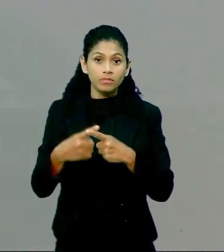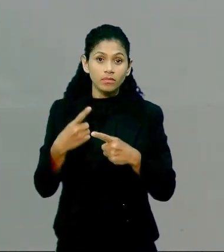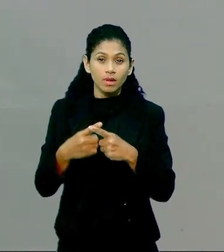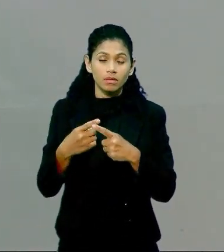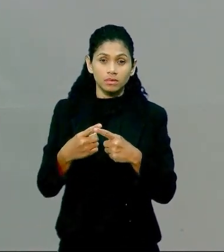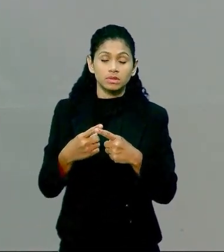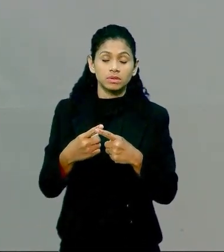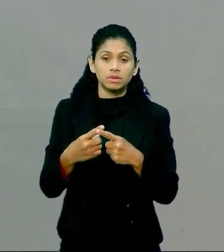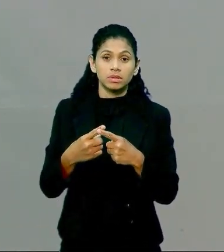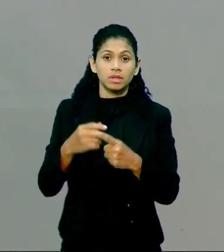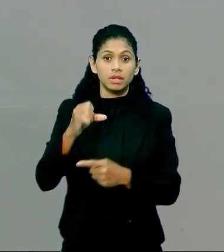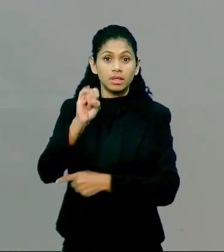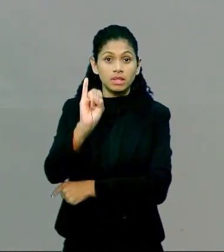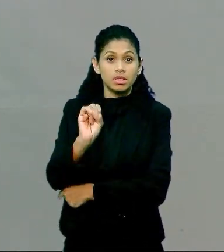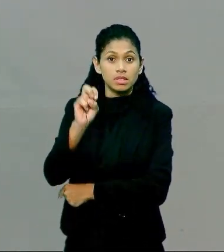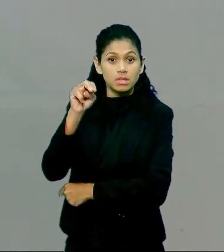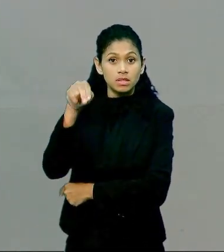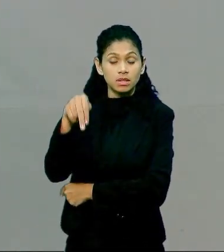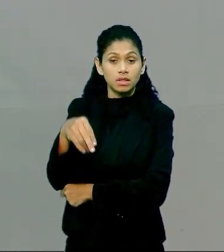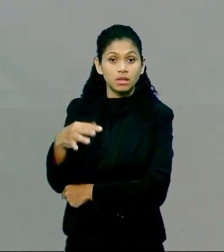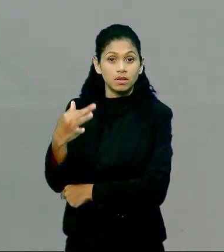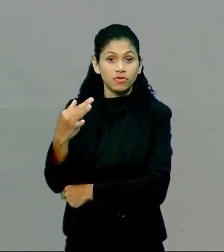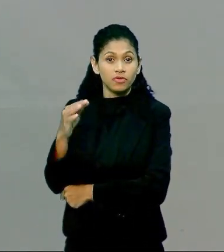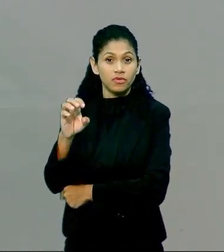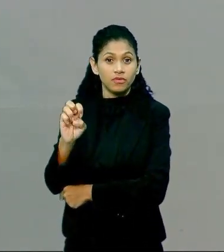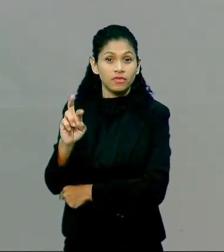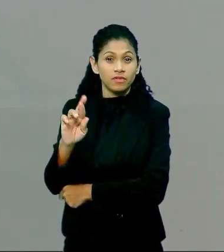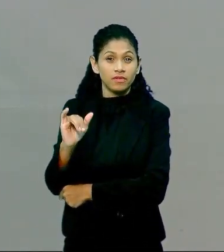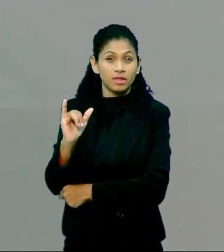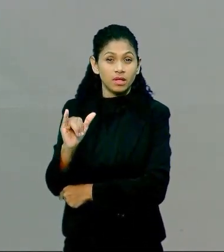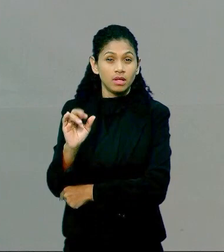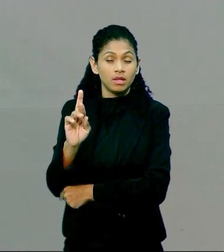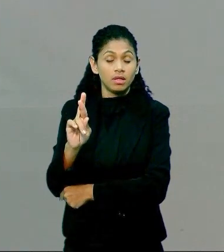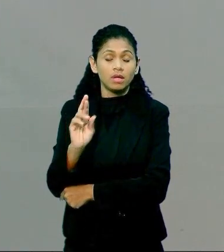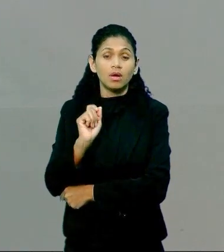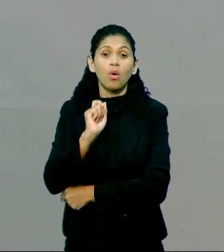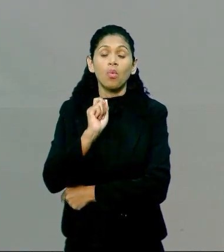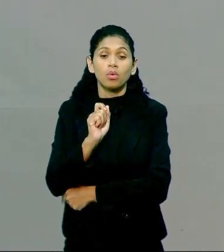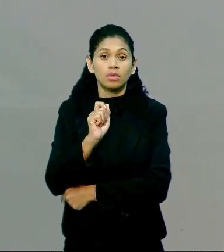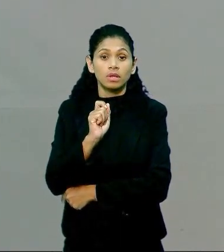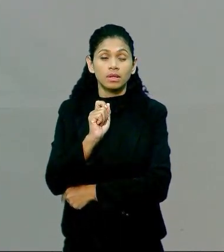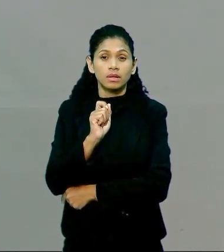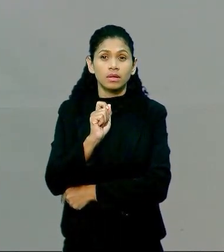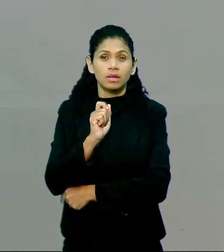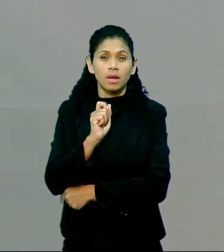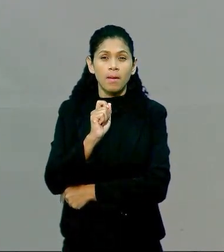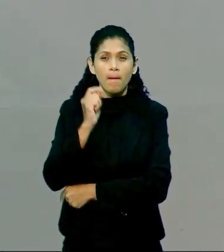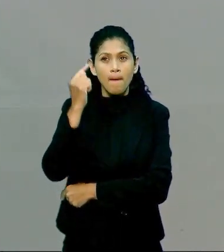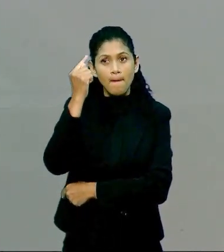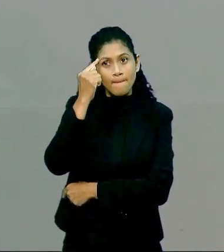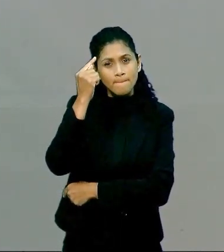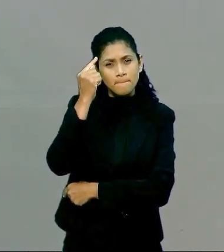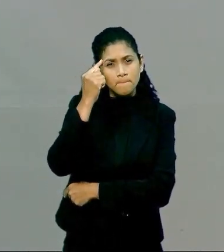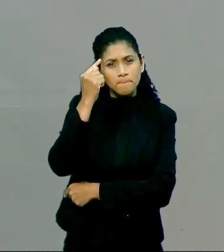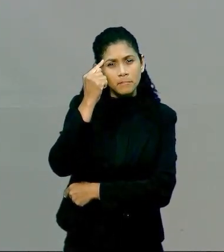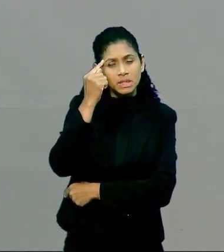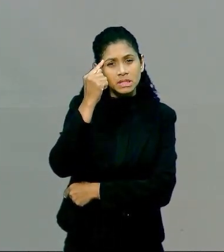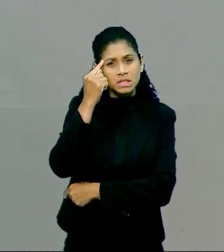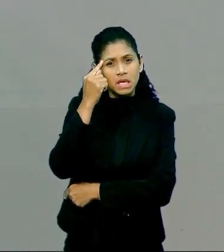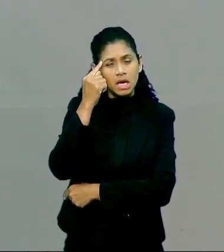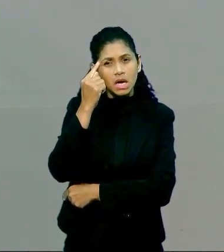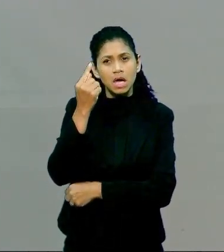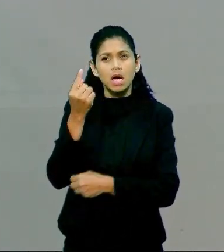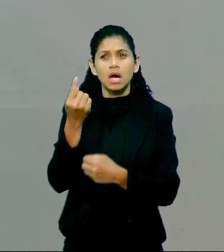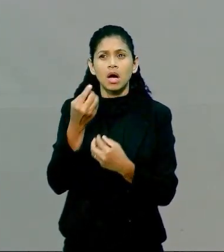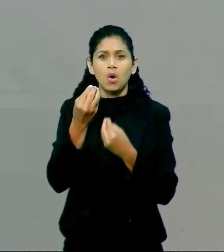inferir, né, é você o quê? É você deduzir, né, de forma lógica, coerente. A gente vai entender,